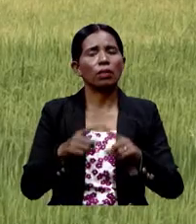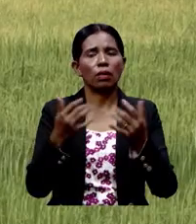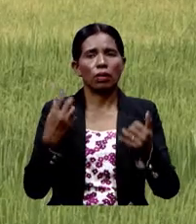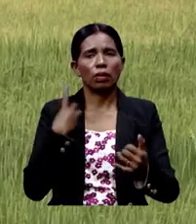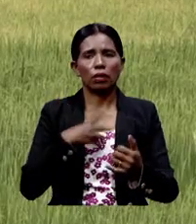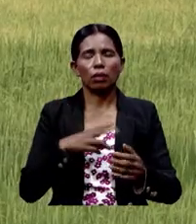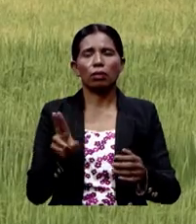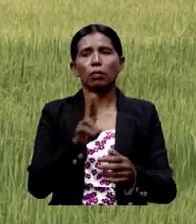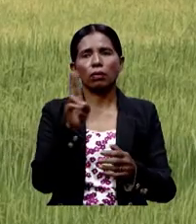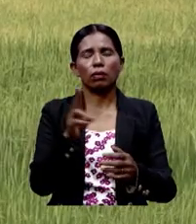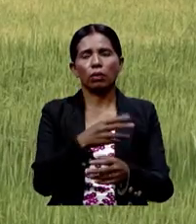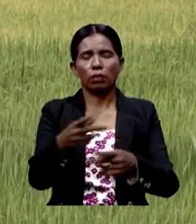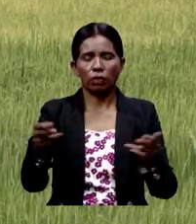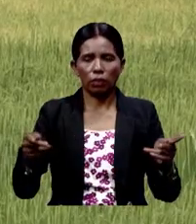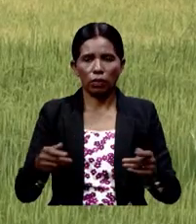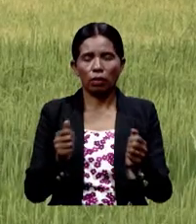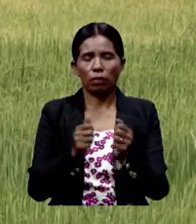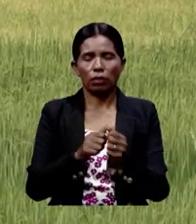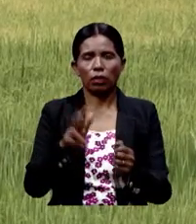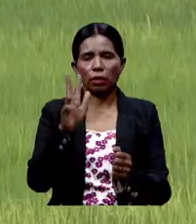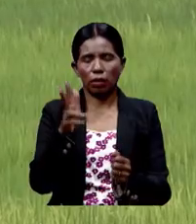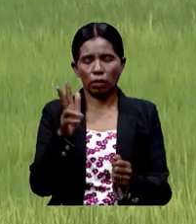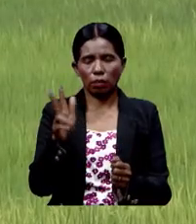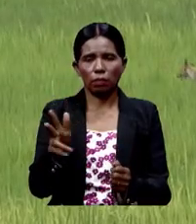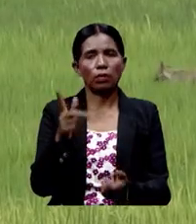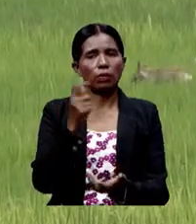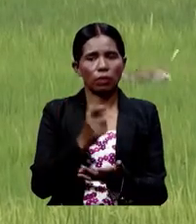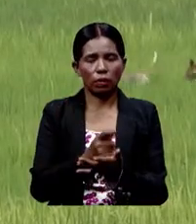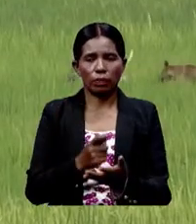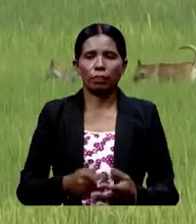foing utiliza hectares rihun tolu nulu resing. Equipa cobertura, GMN.